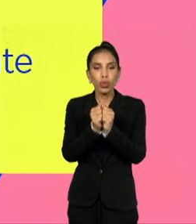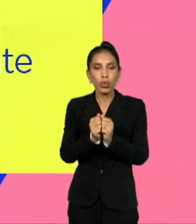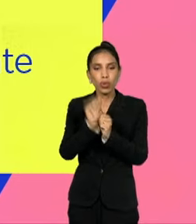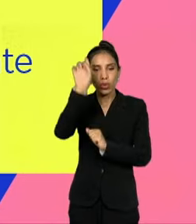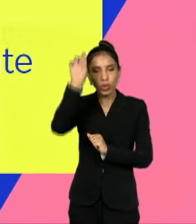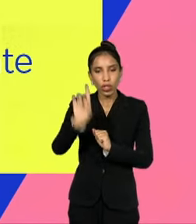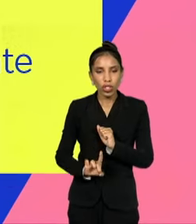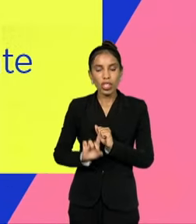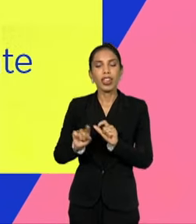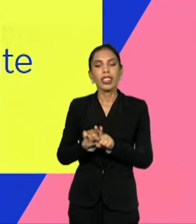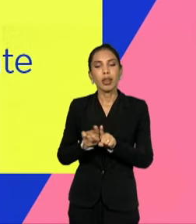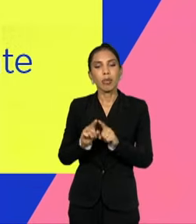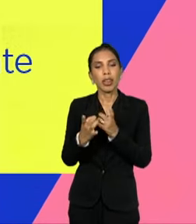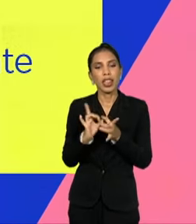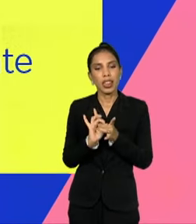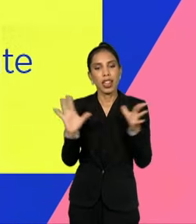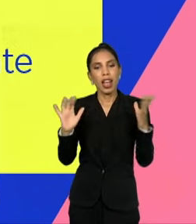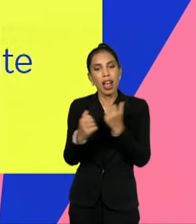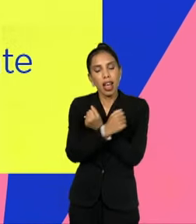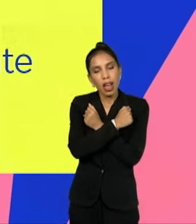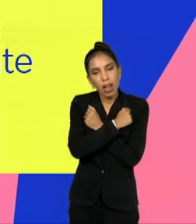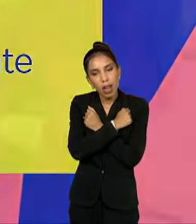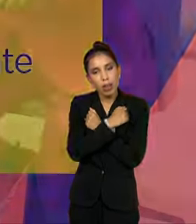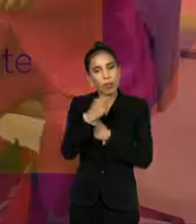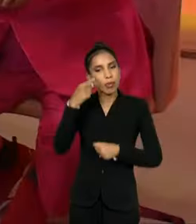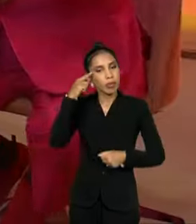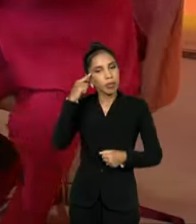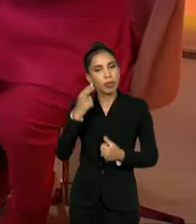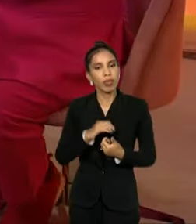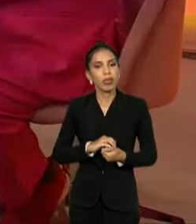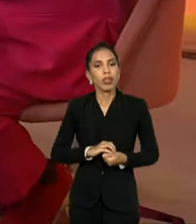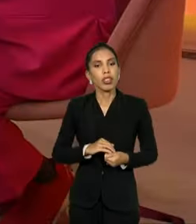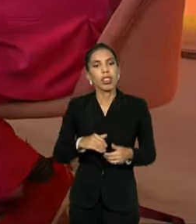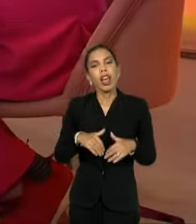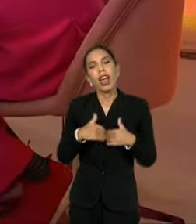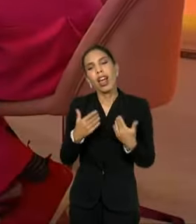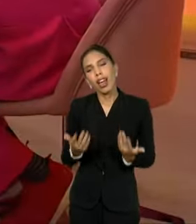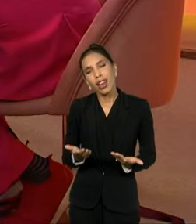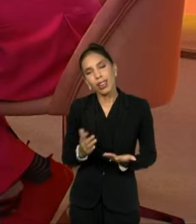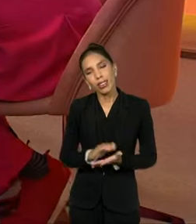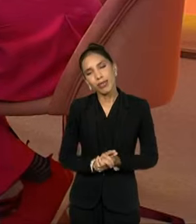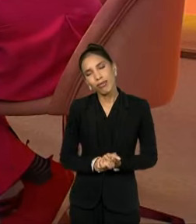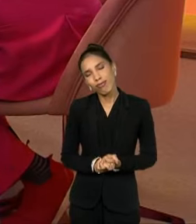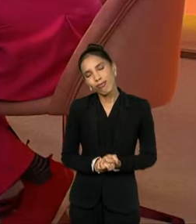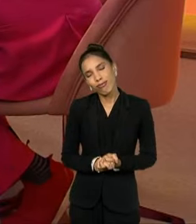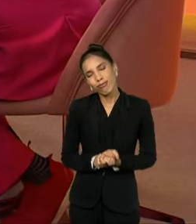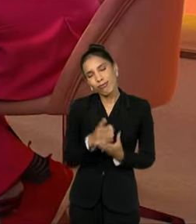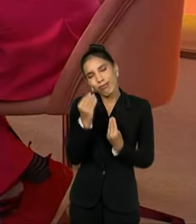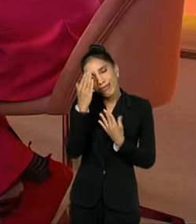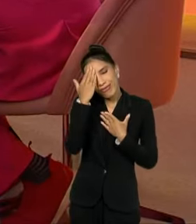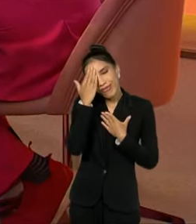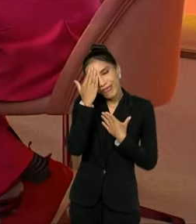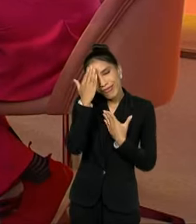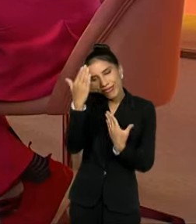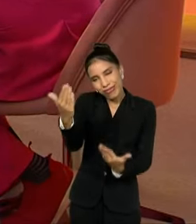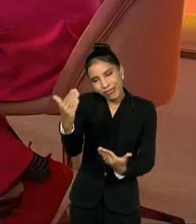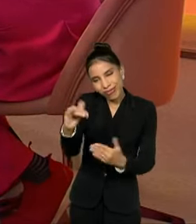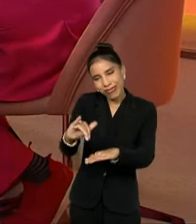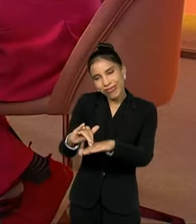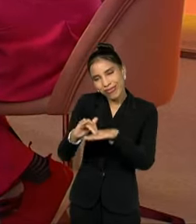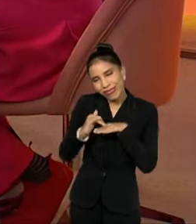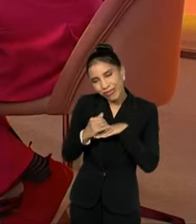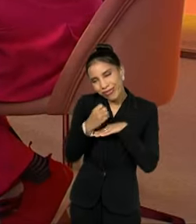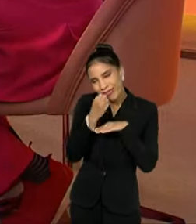liberdade. Abraços ao Marcelo Freixo. Ai, gente, ai, muito obrigada. Vocês estão tão obrigados por essa boa notícia no final